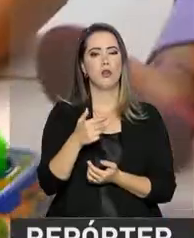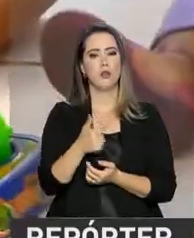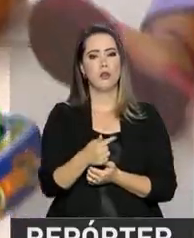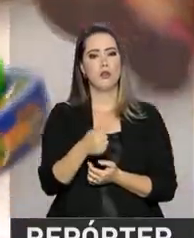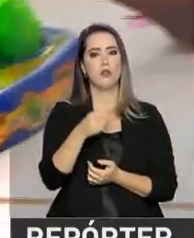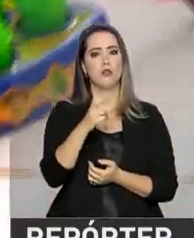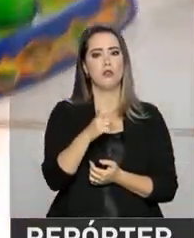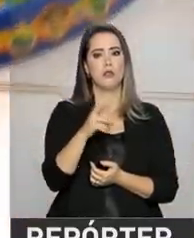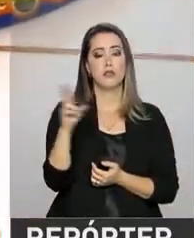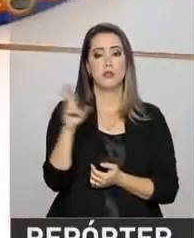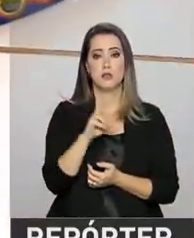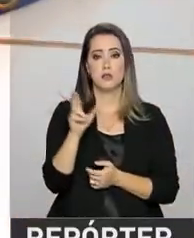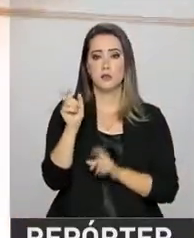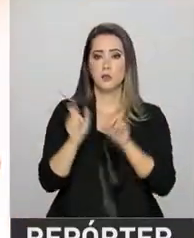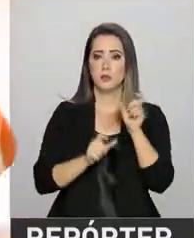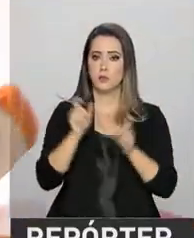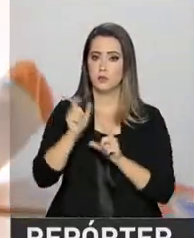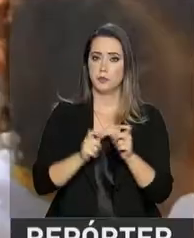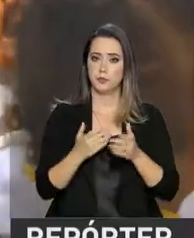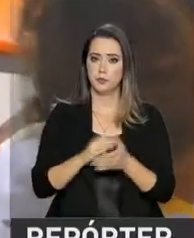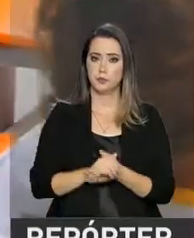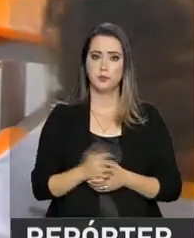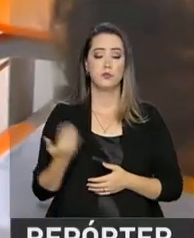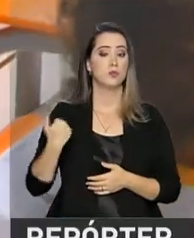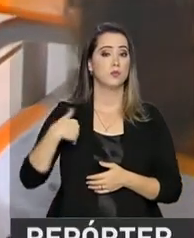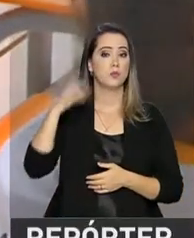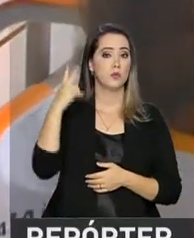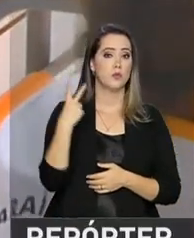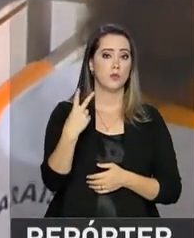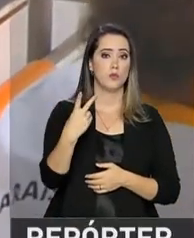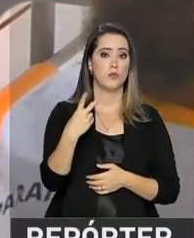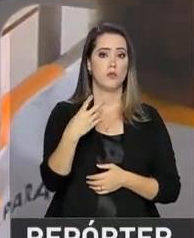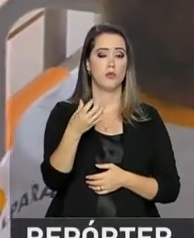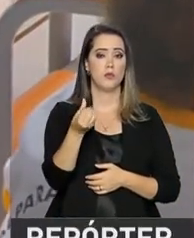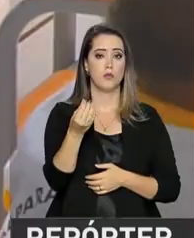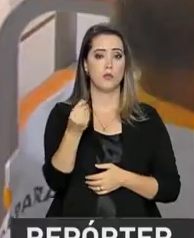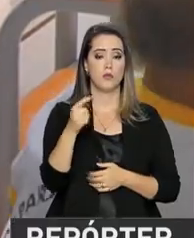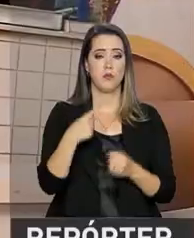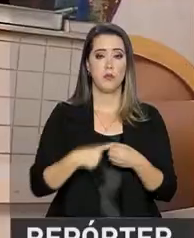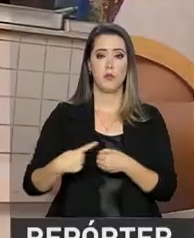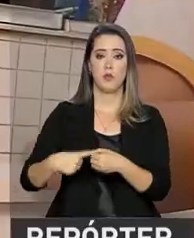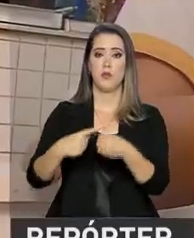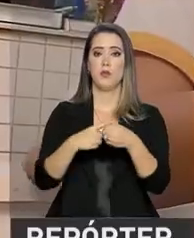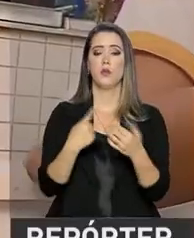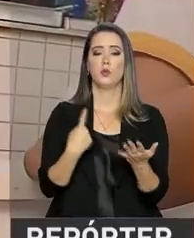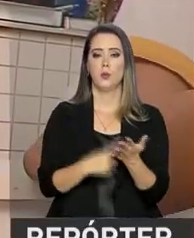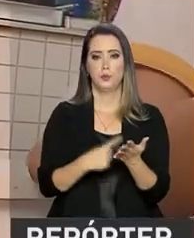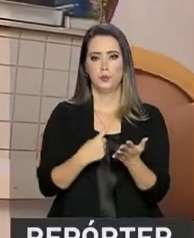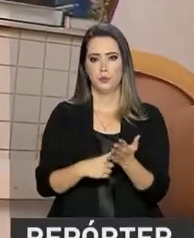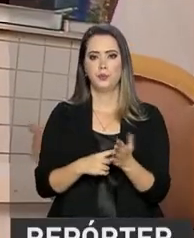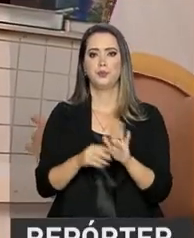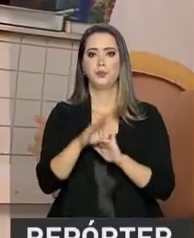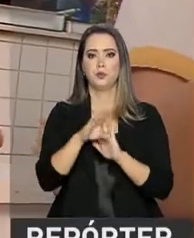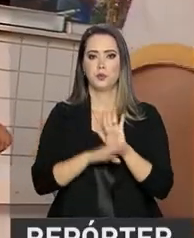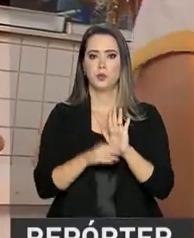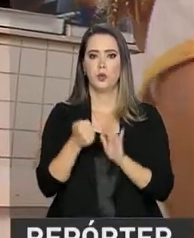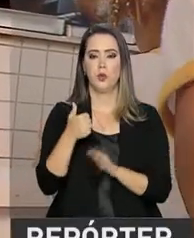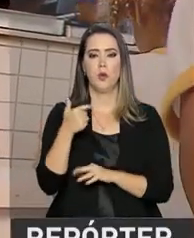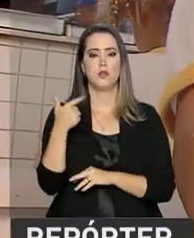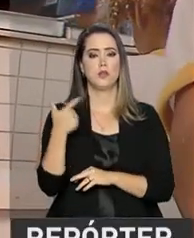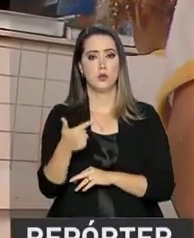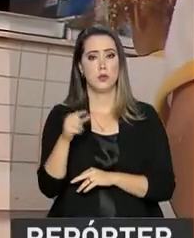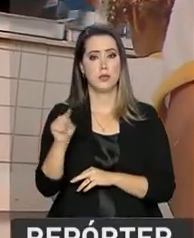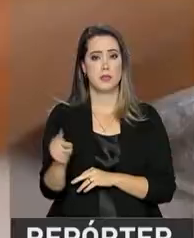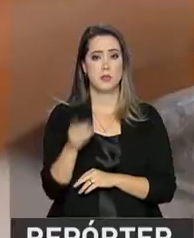75 reais por pessoa atendida mais de 2.600 municípios aderiram ao programa e quase 2 mil